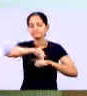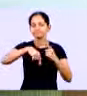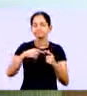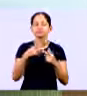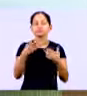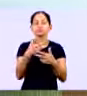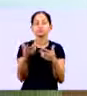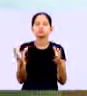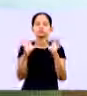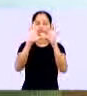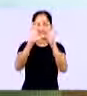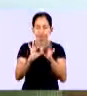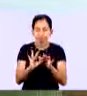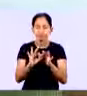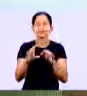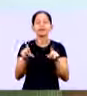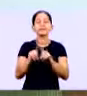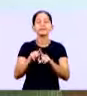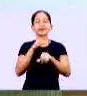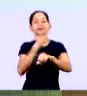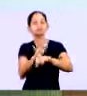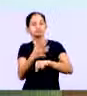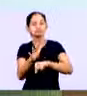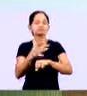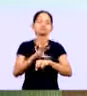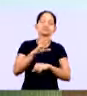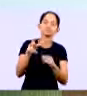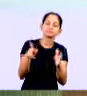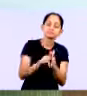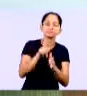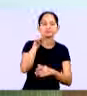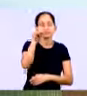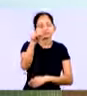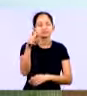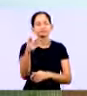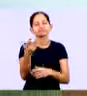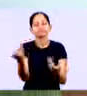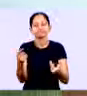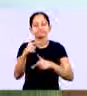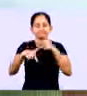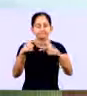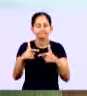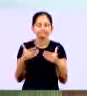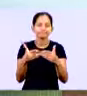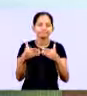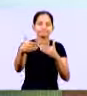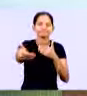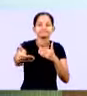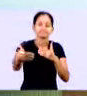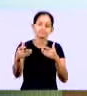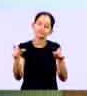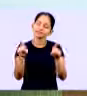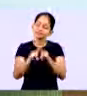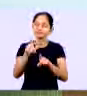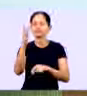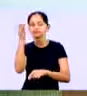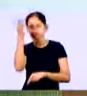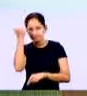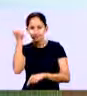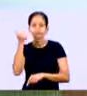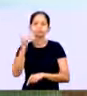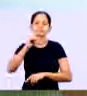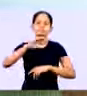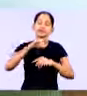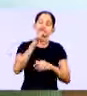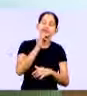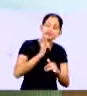essas concepções. Existem práticas que vocês irão realizar no seu dia a dia, a partir desses conceitos que nós estamos passando para vocês e